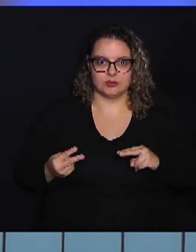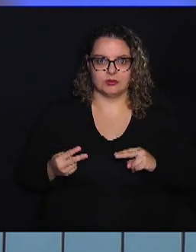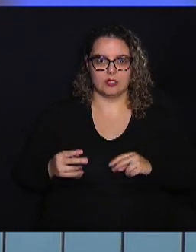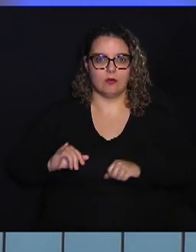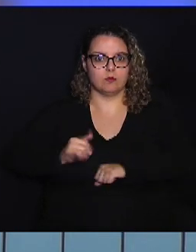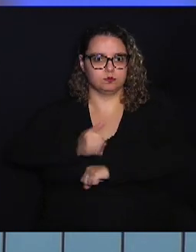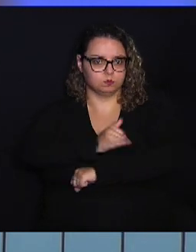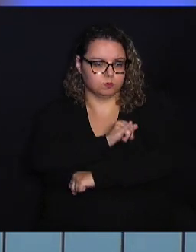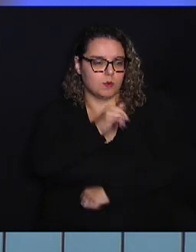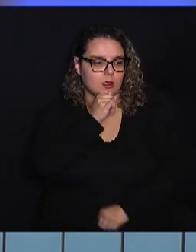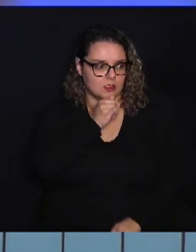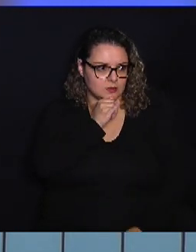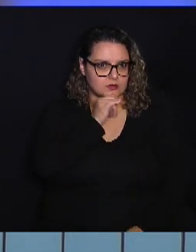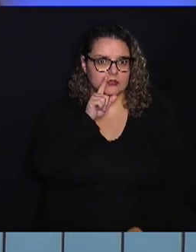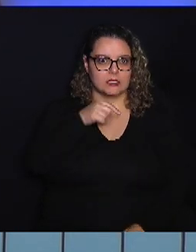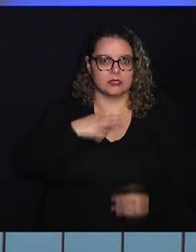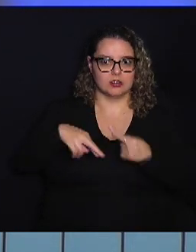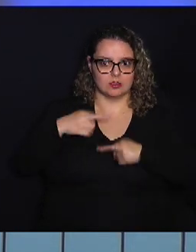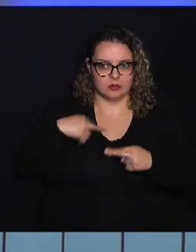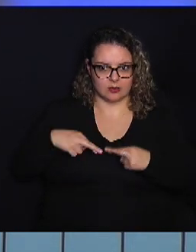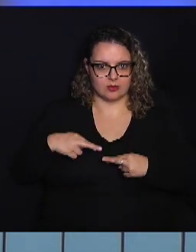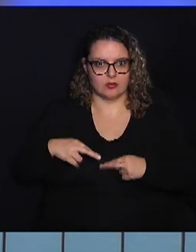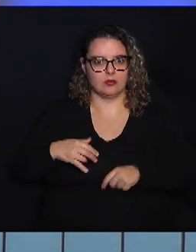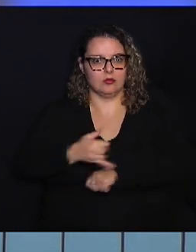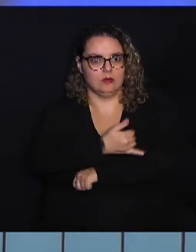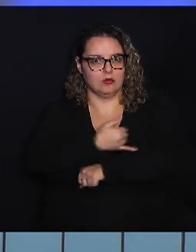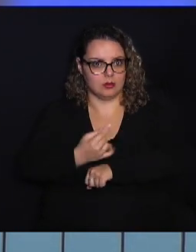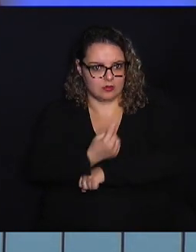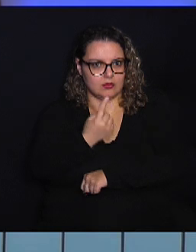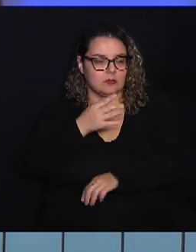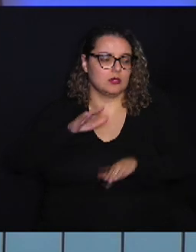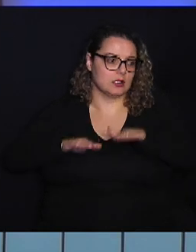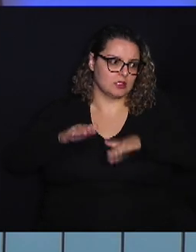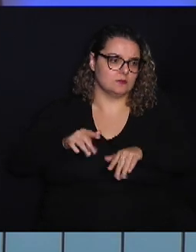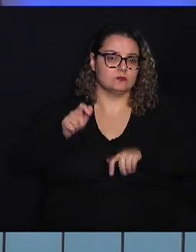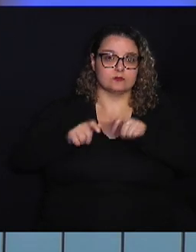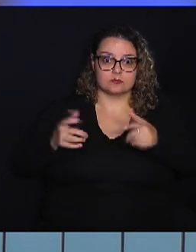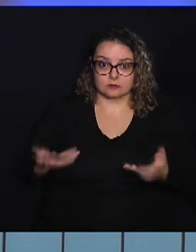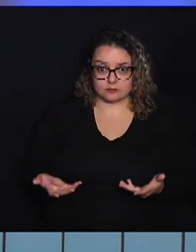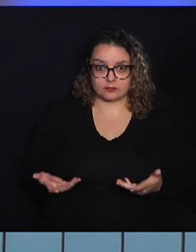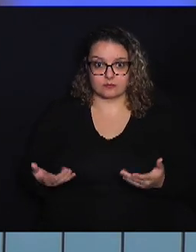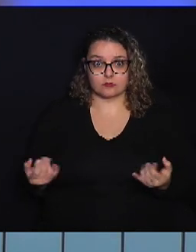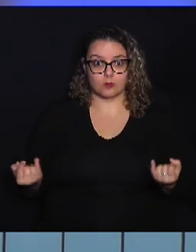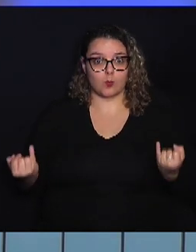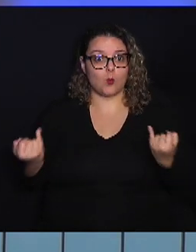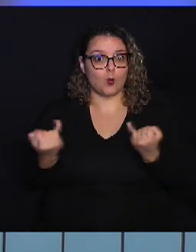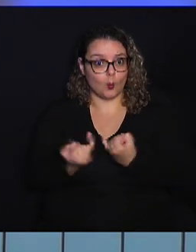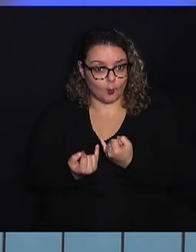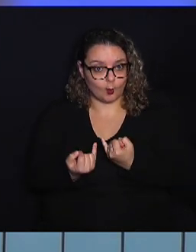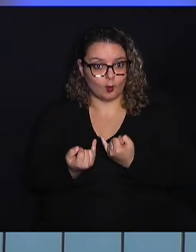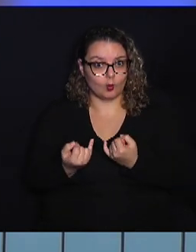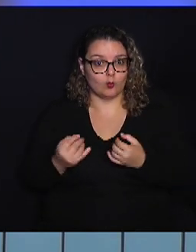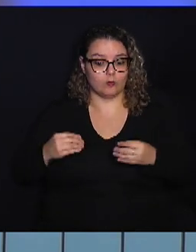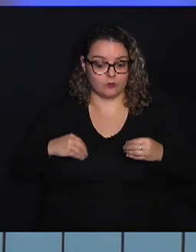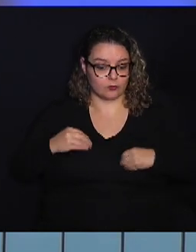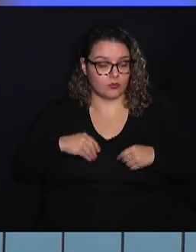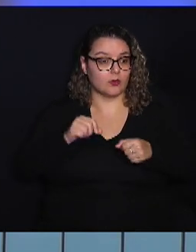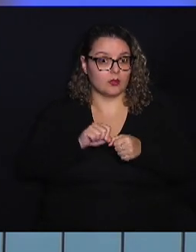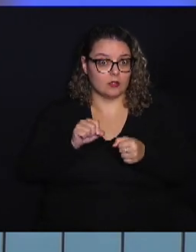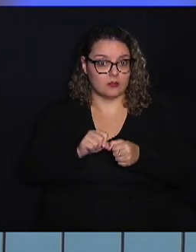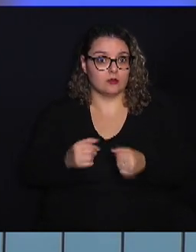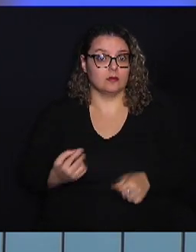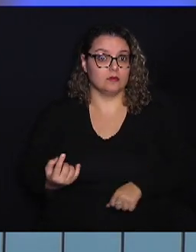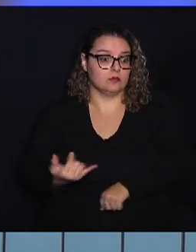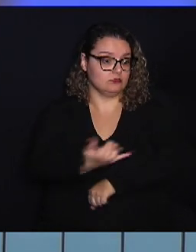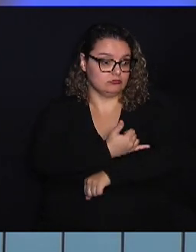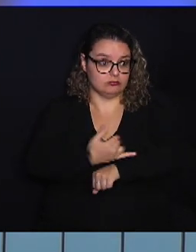obesidade, por exemplo, ela tem relação com o colesterol? Porque muitas vezes as pessoas são magras, vão fazer o exame, né, e o